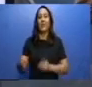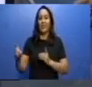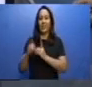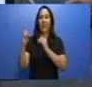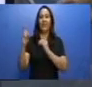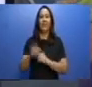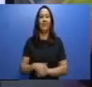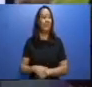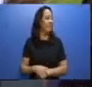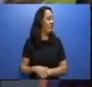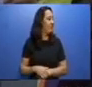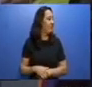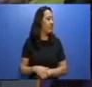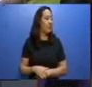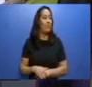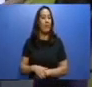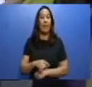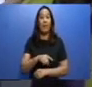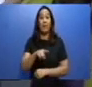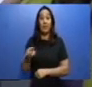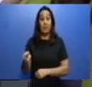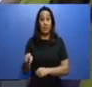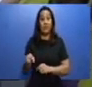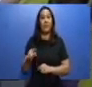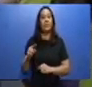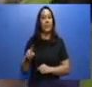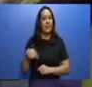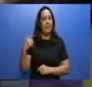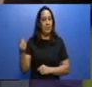Acharam? Depois eu quero saber qual foi.